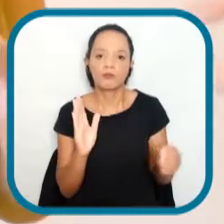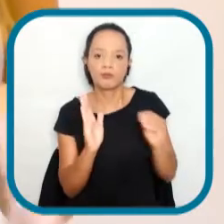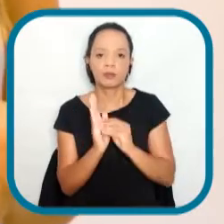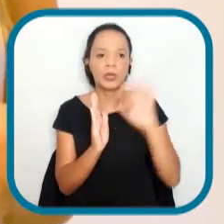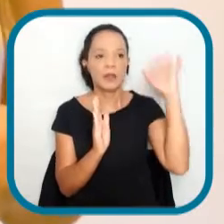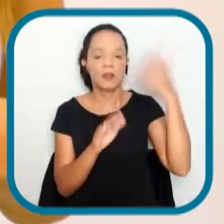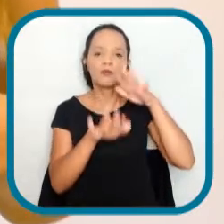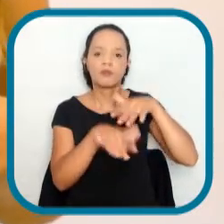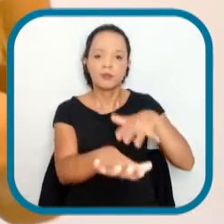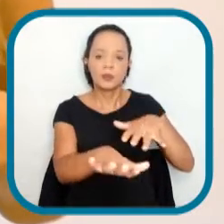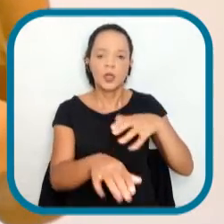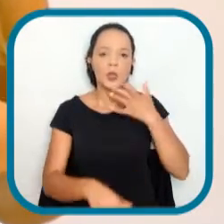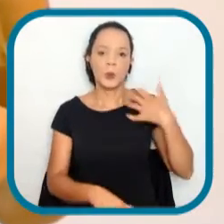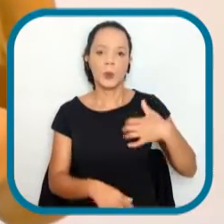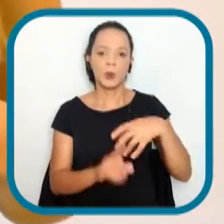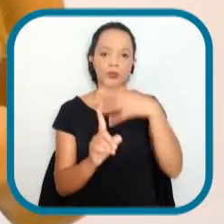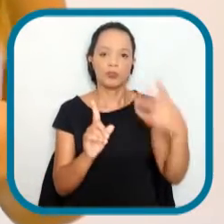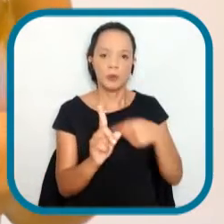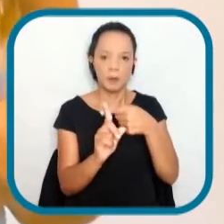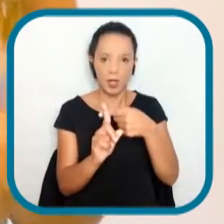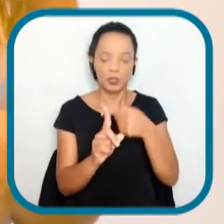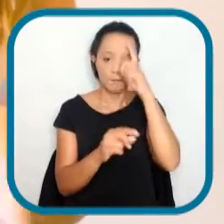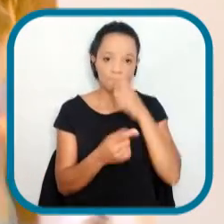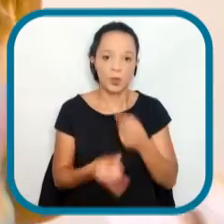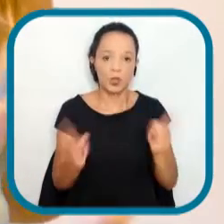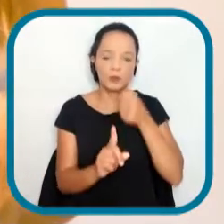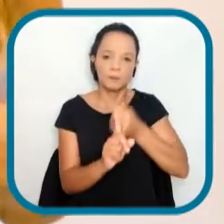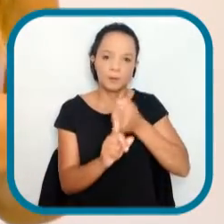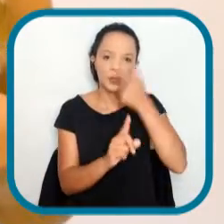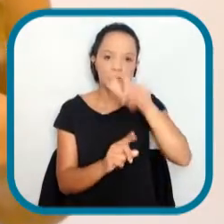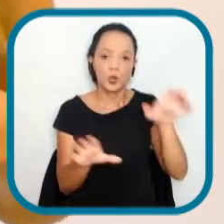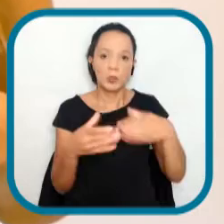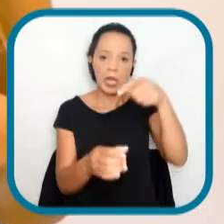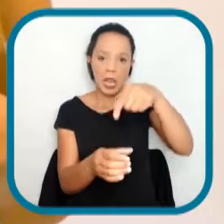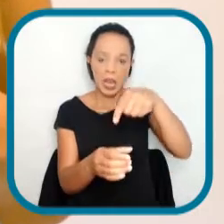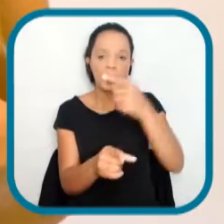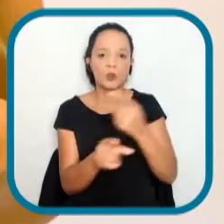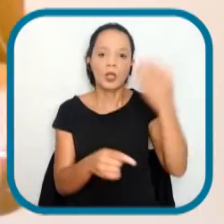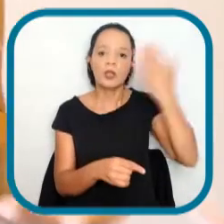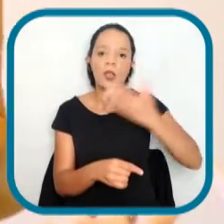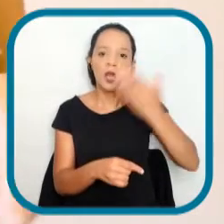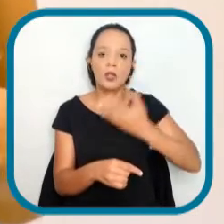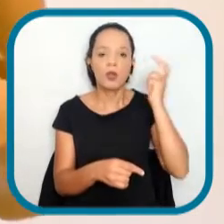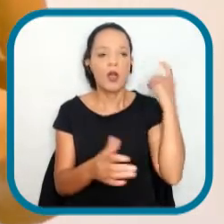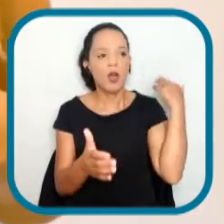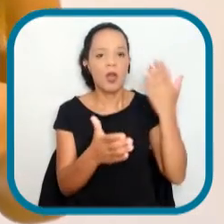um novo evento, a Marcha do Orgulho LGBTI+, que relembra a luta dos membros da comunidade pelos direitos ao longo dos